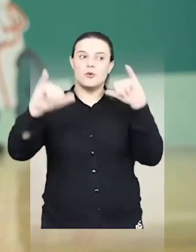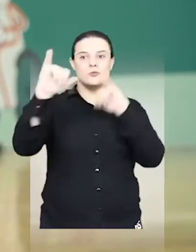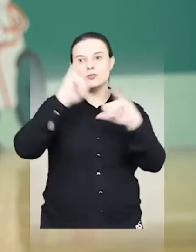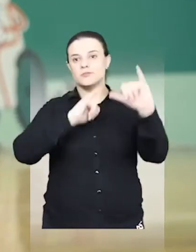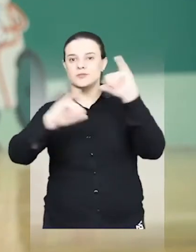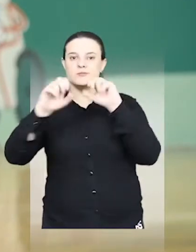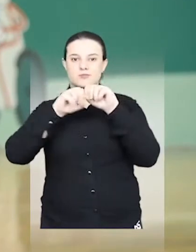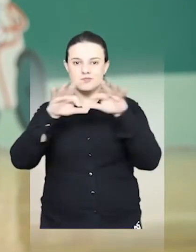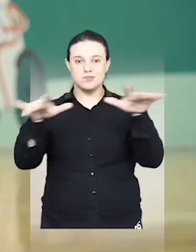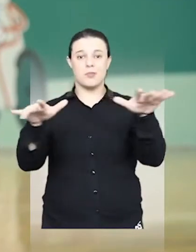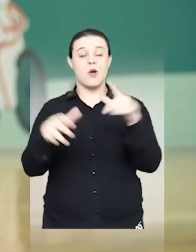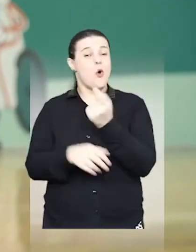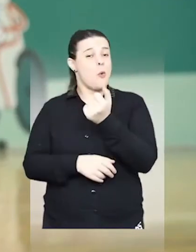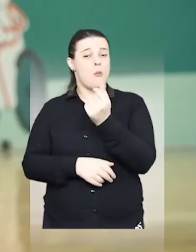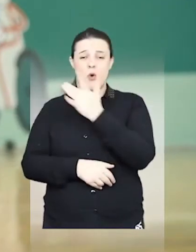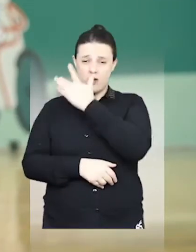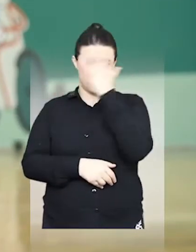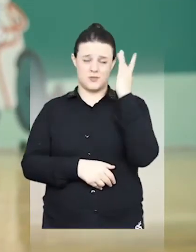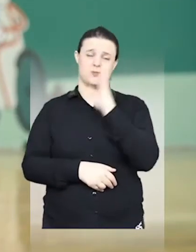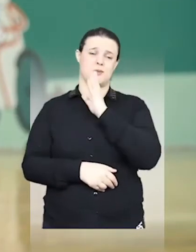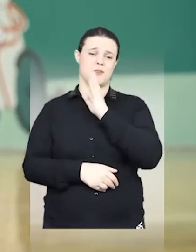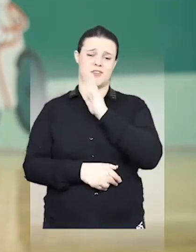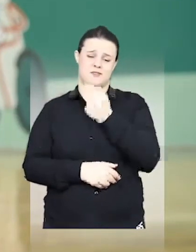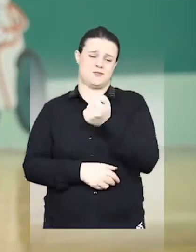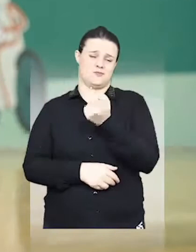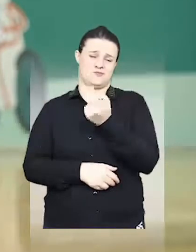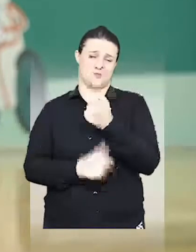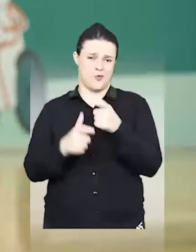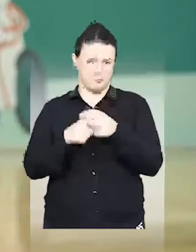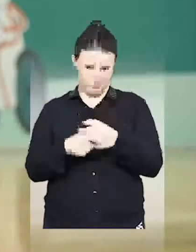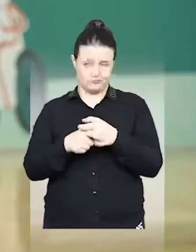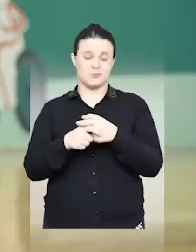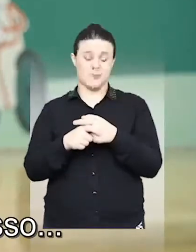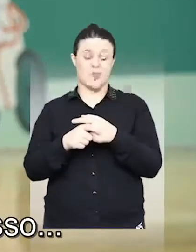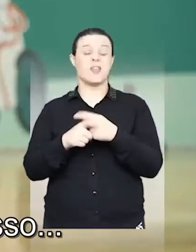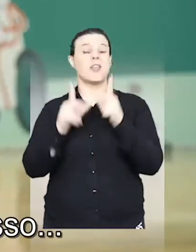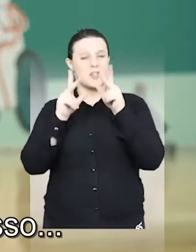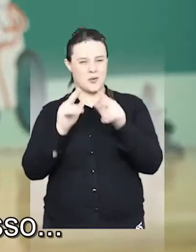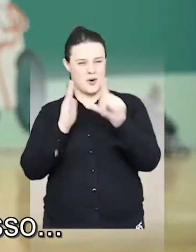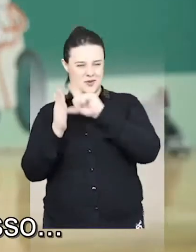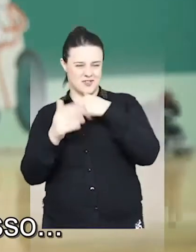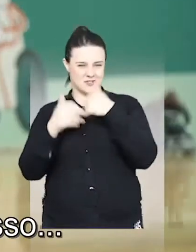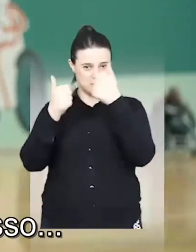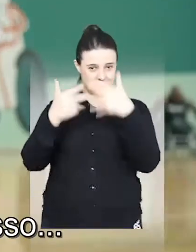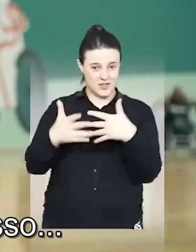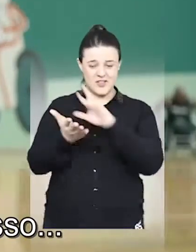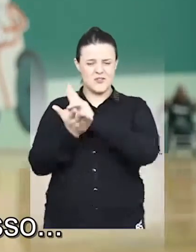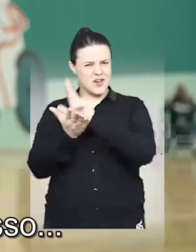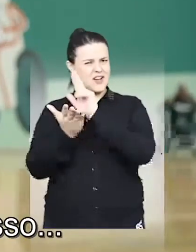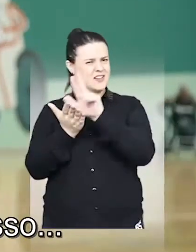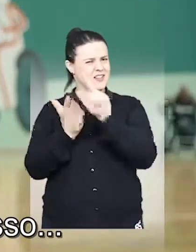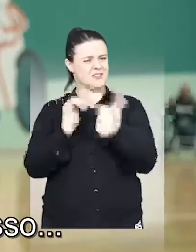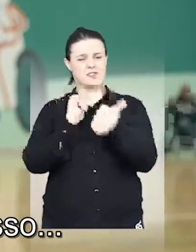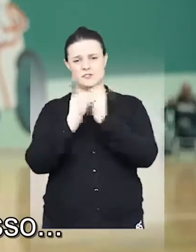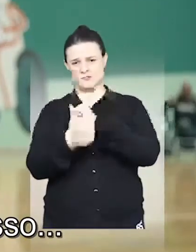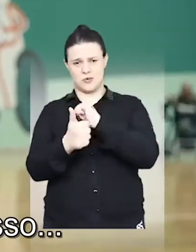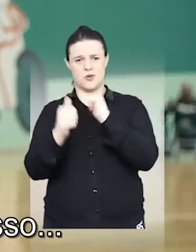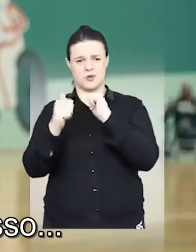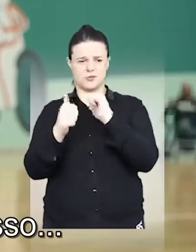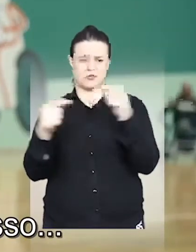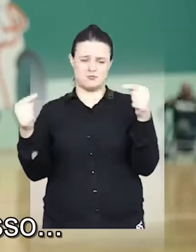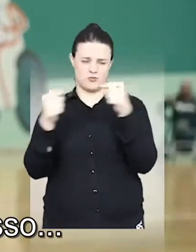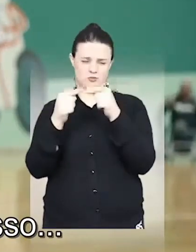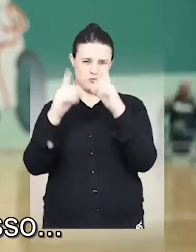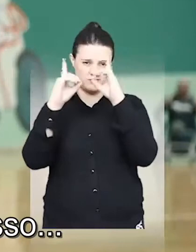que poucas pessoas conhecem ainda. Como eu falei, várias modalidades paralímpicas as